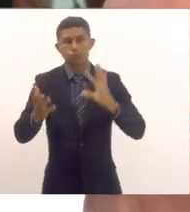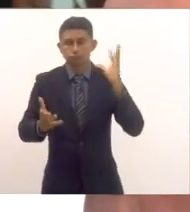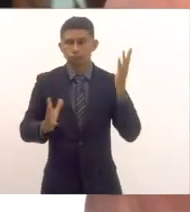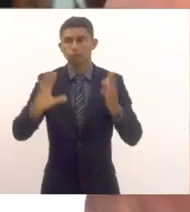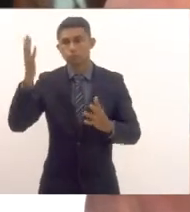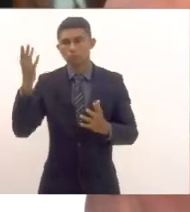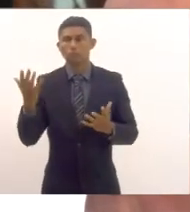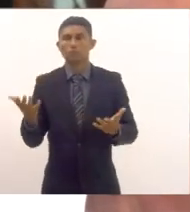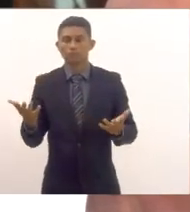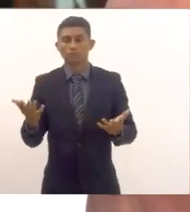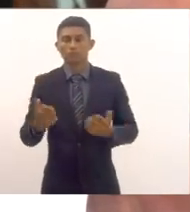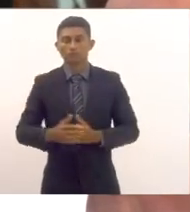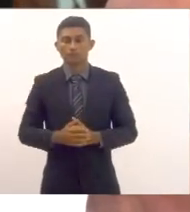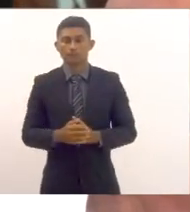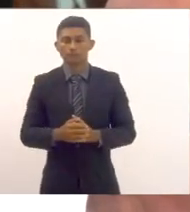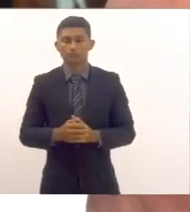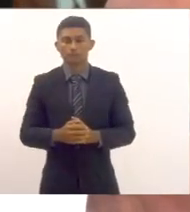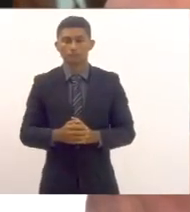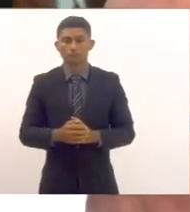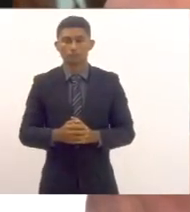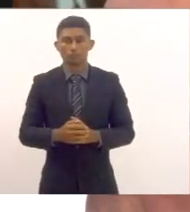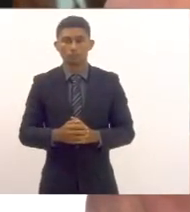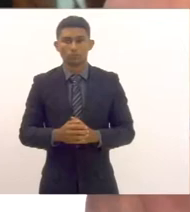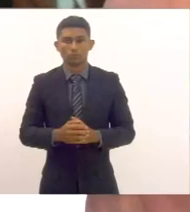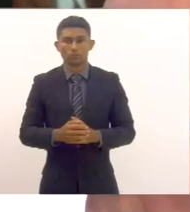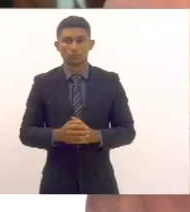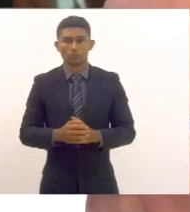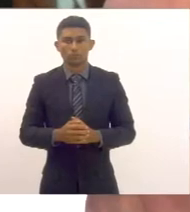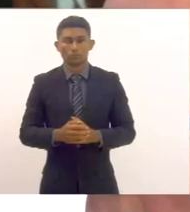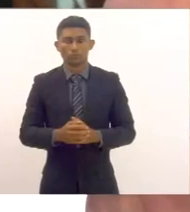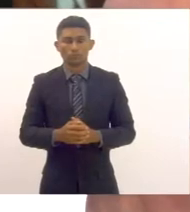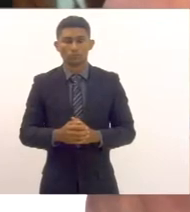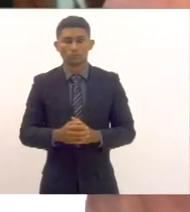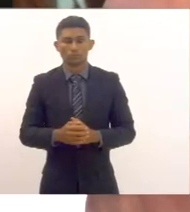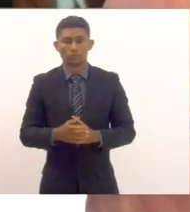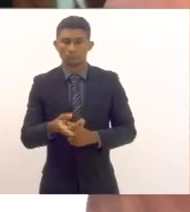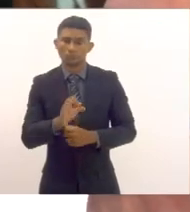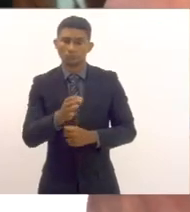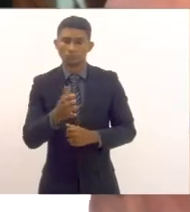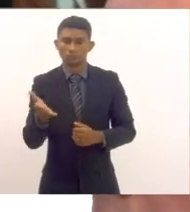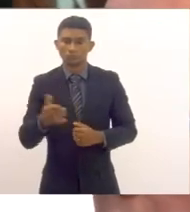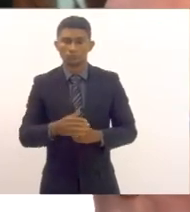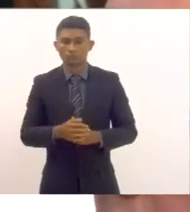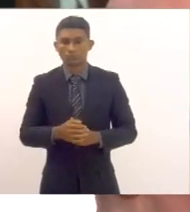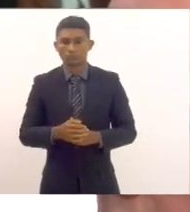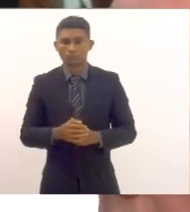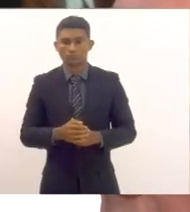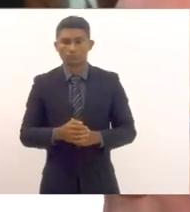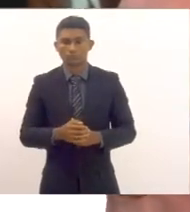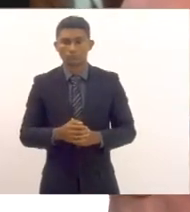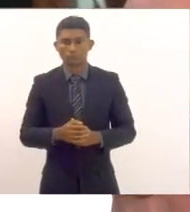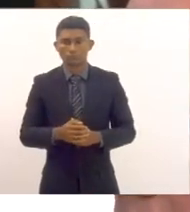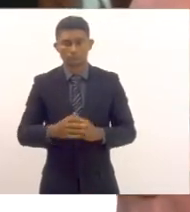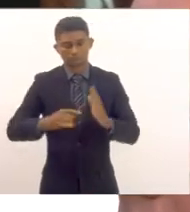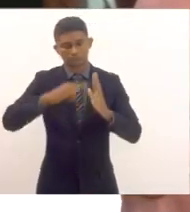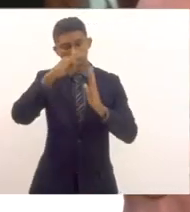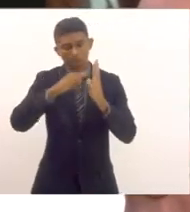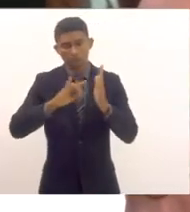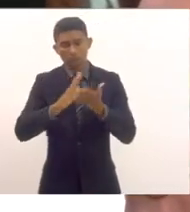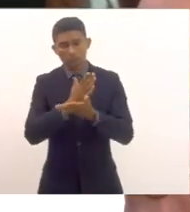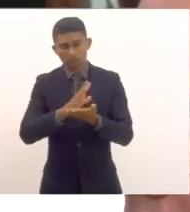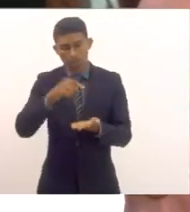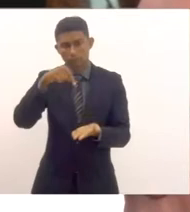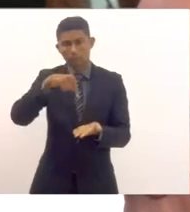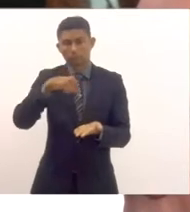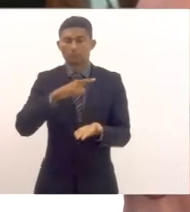atualmente compondo e isso exato É e não sem dúvida tem até até alguns documentos que eu